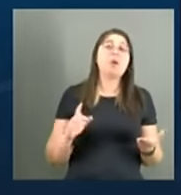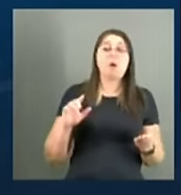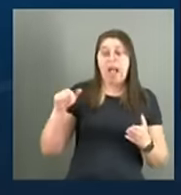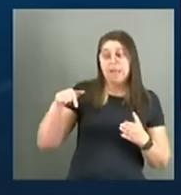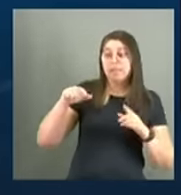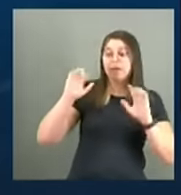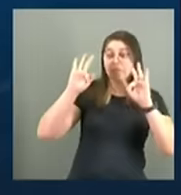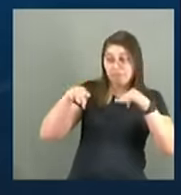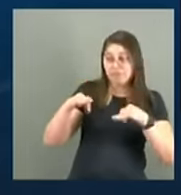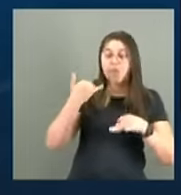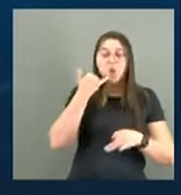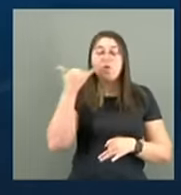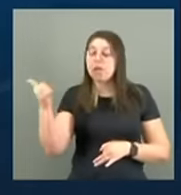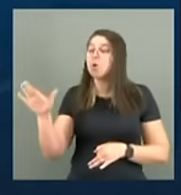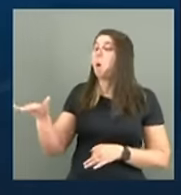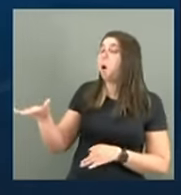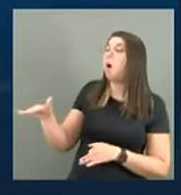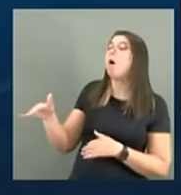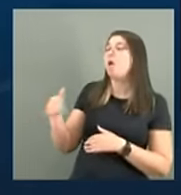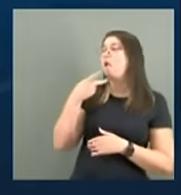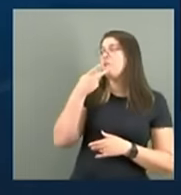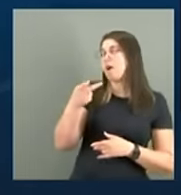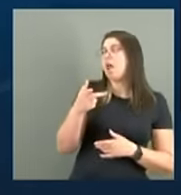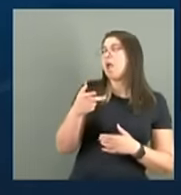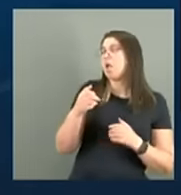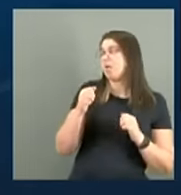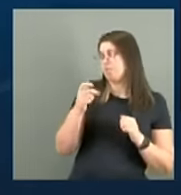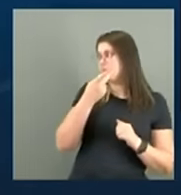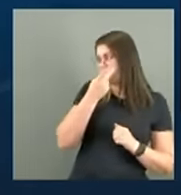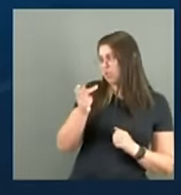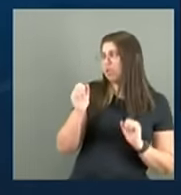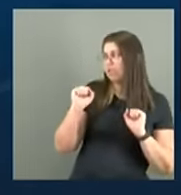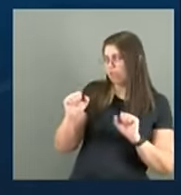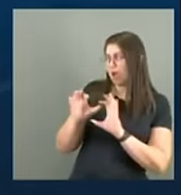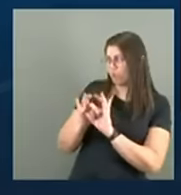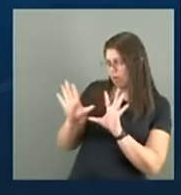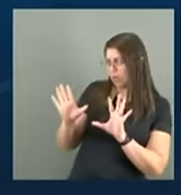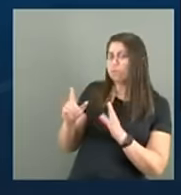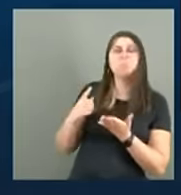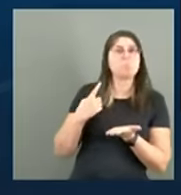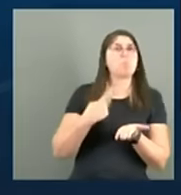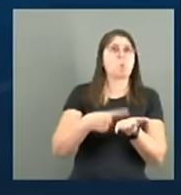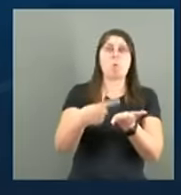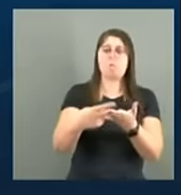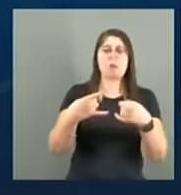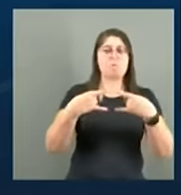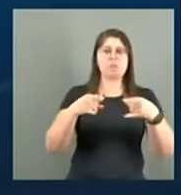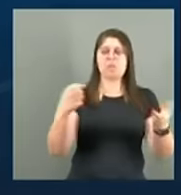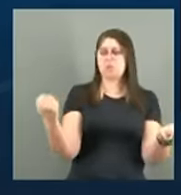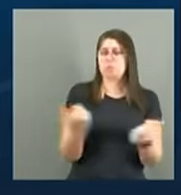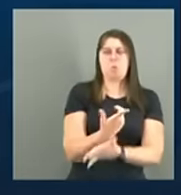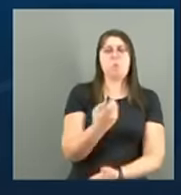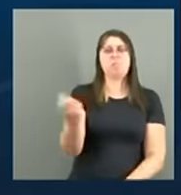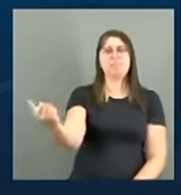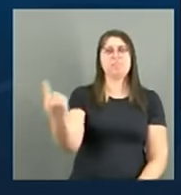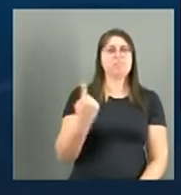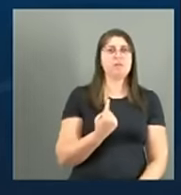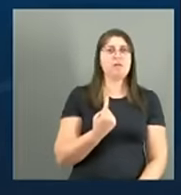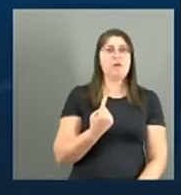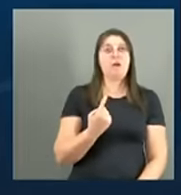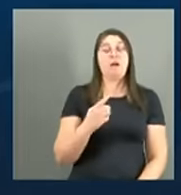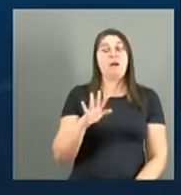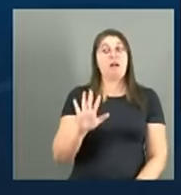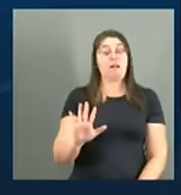ele, vou confirmar, falei para eles que eu posso receber eles aqui. E aí a gente marca aí a passagem de vocês, vocês podem vir para cá. Aliás, vocês não,